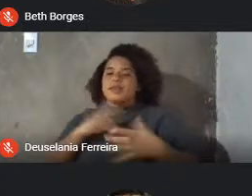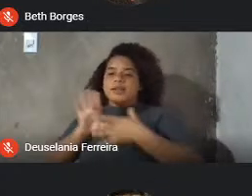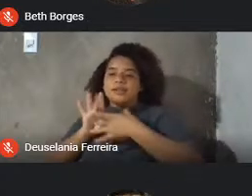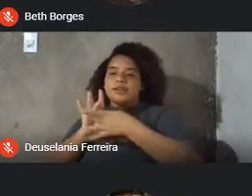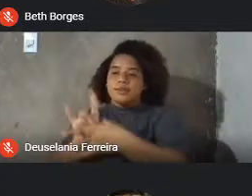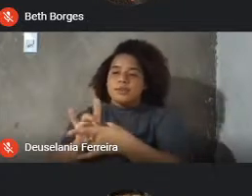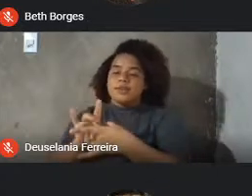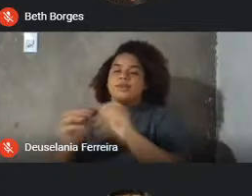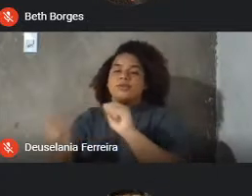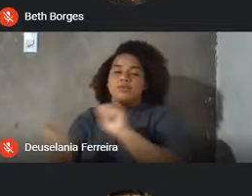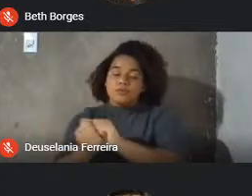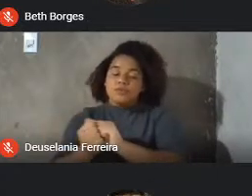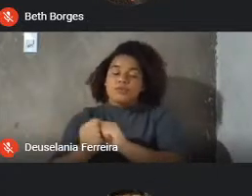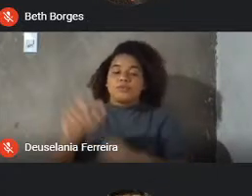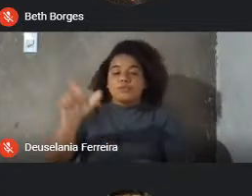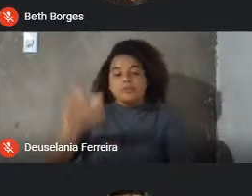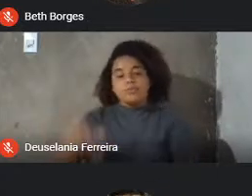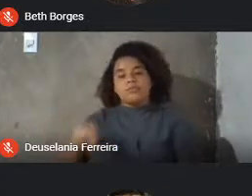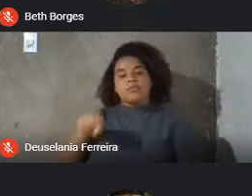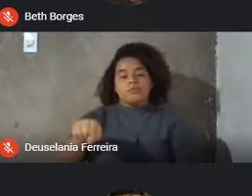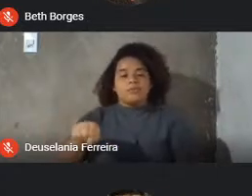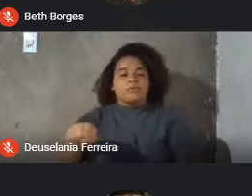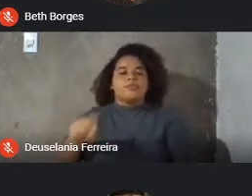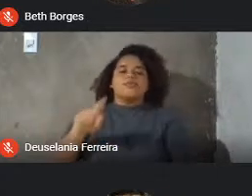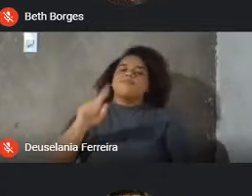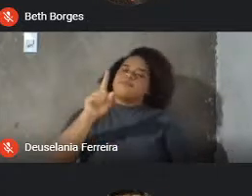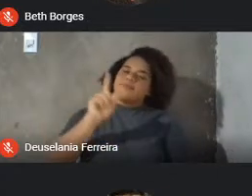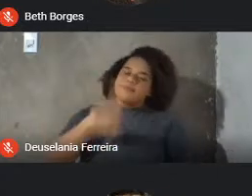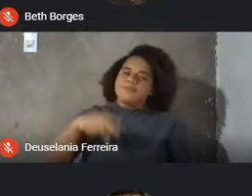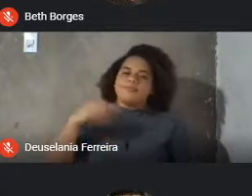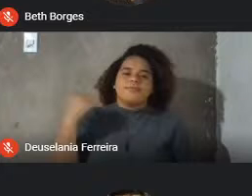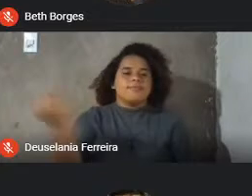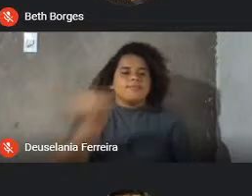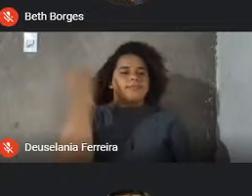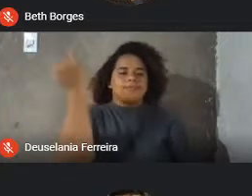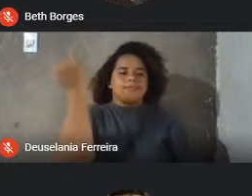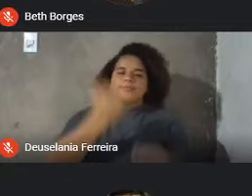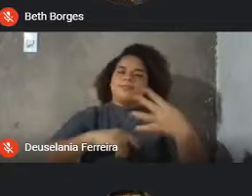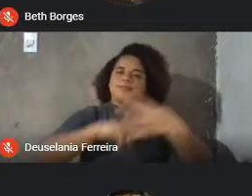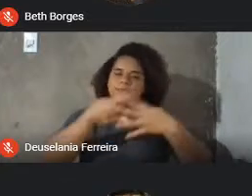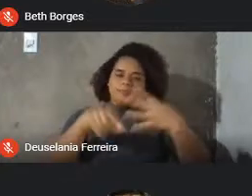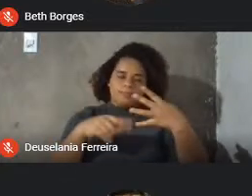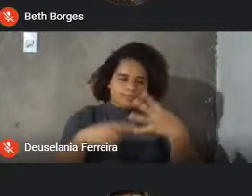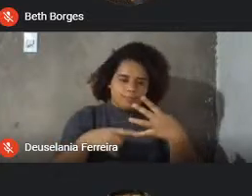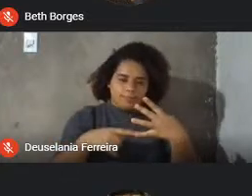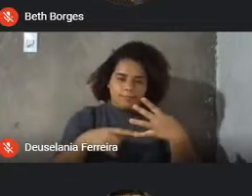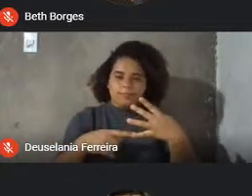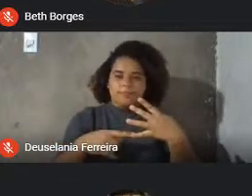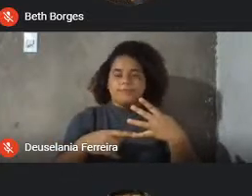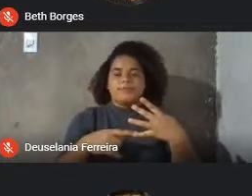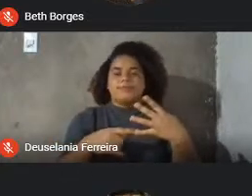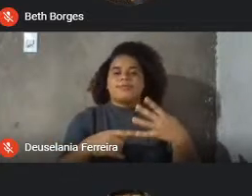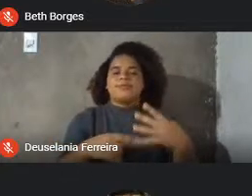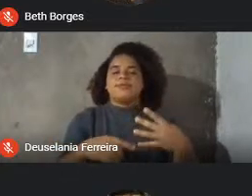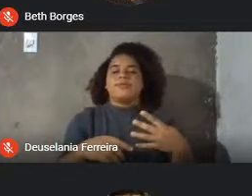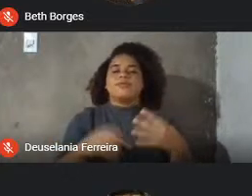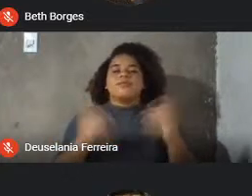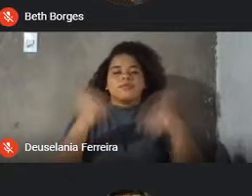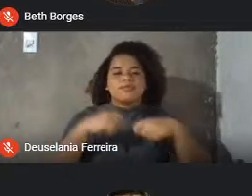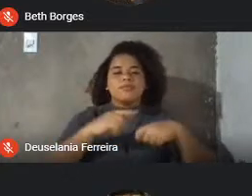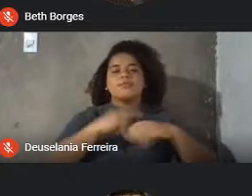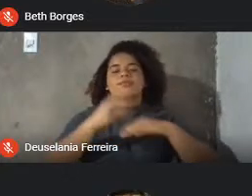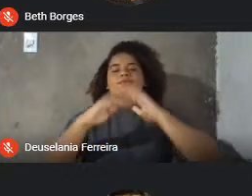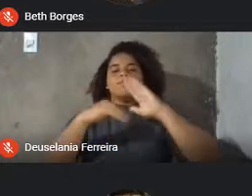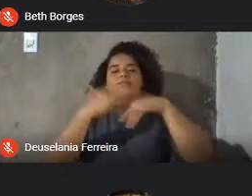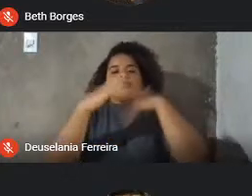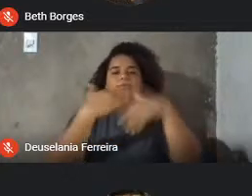requisitos essenciais, tá? Para se ter uma boa evolução num